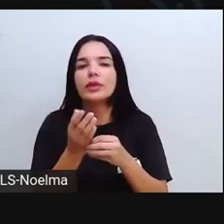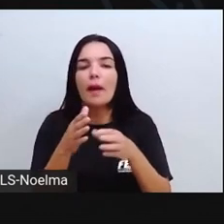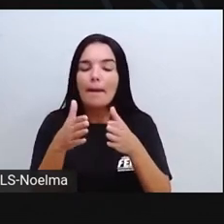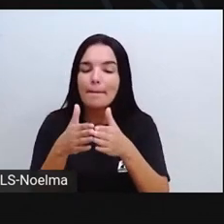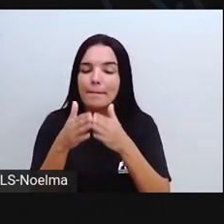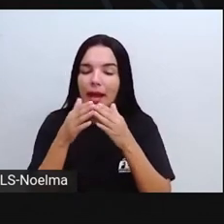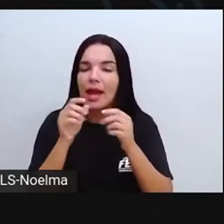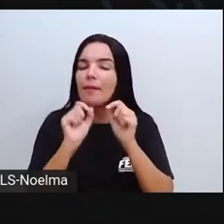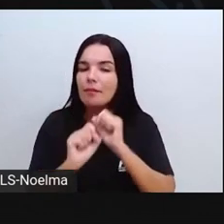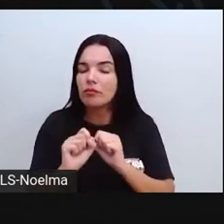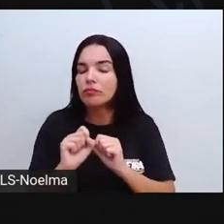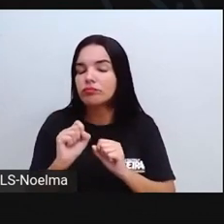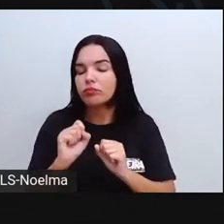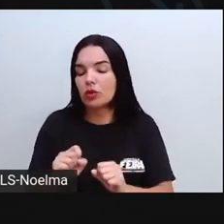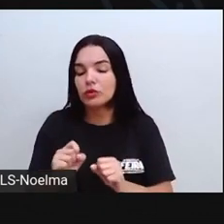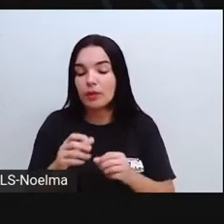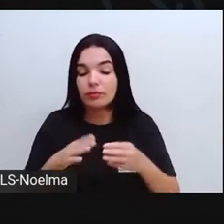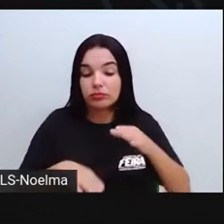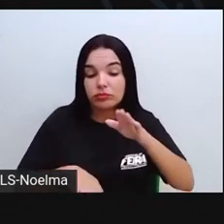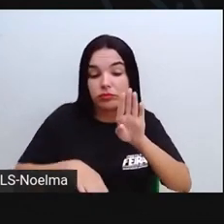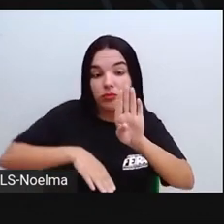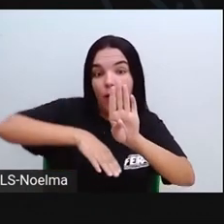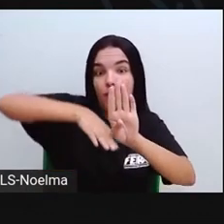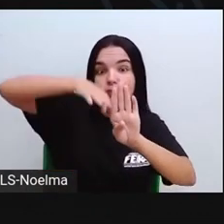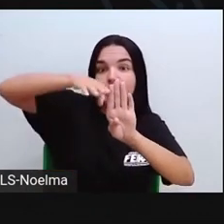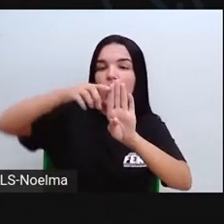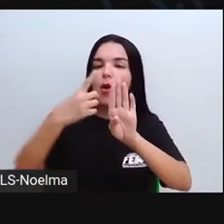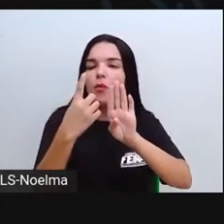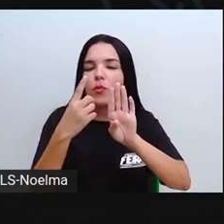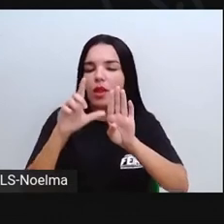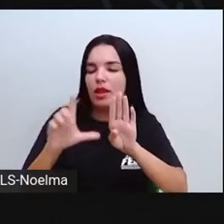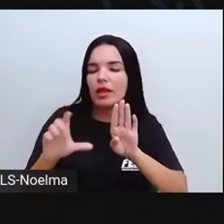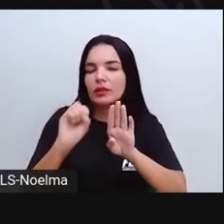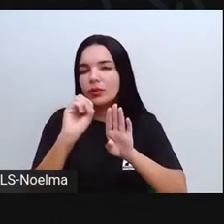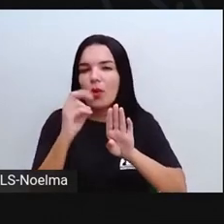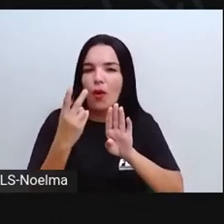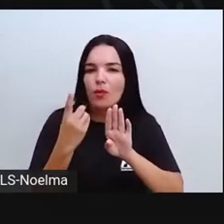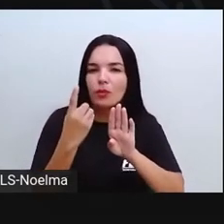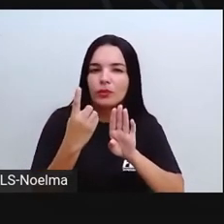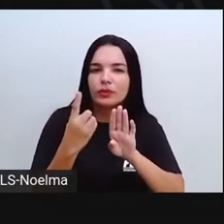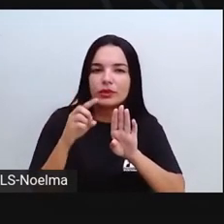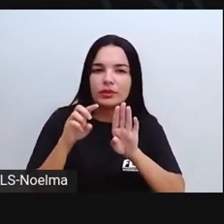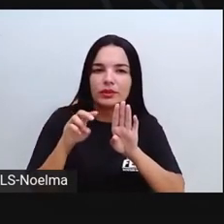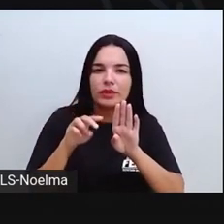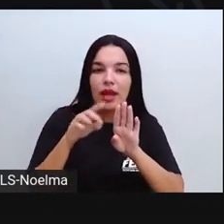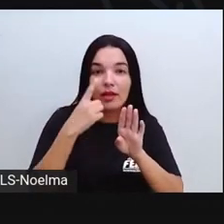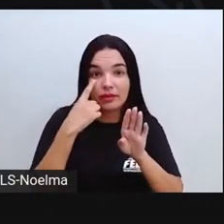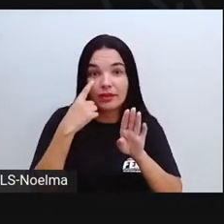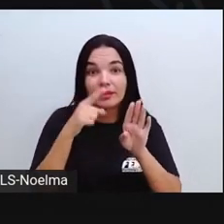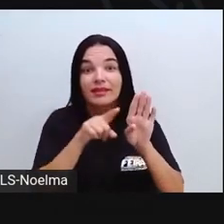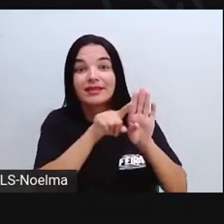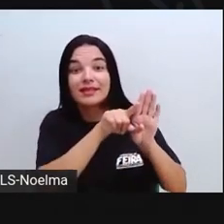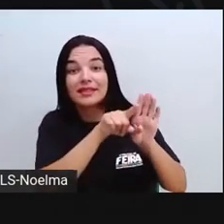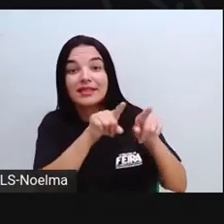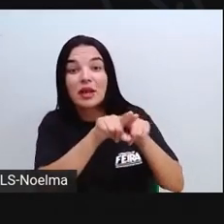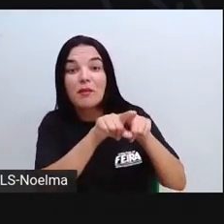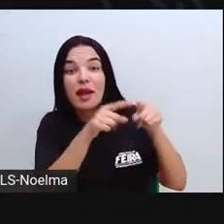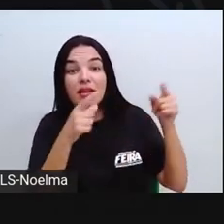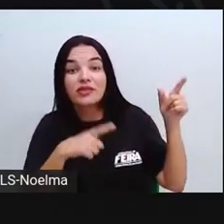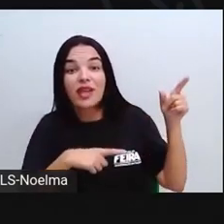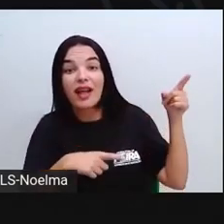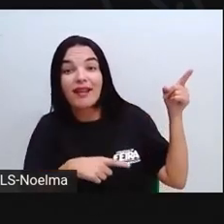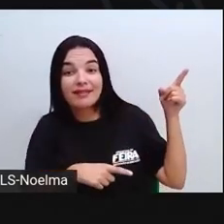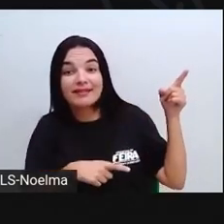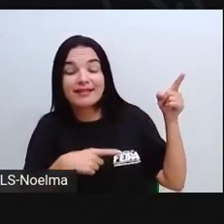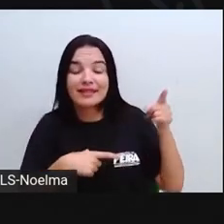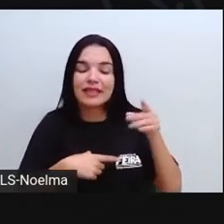Pegue aí uma jarra de 1 litro, 1,5 litro. E aí tem algumas jarras, né, que ela vem aqui já com as medidas